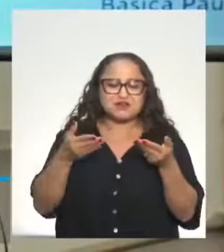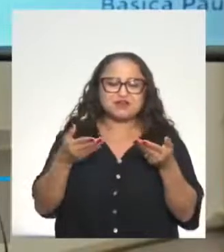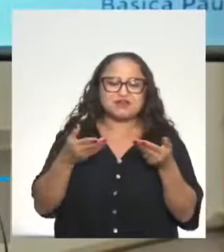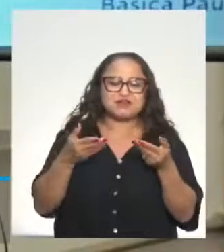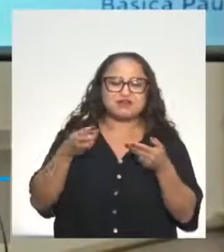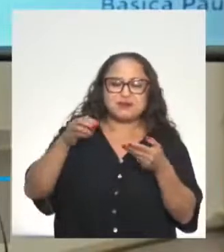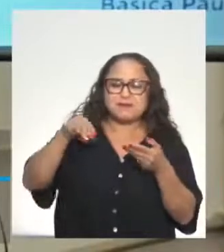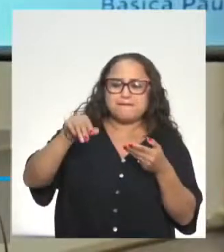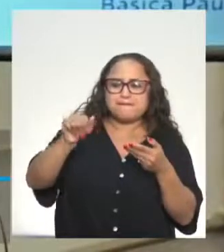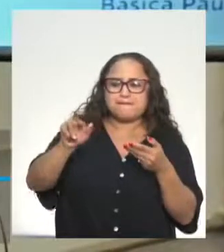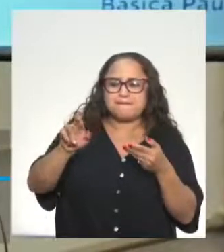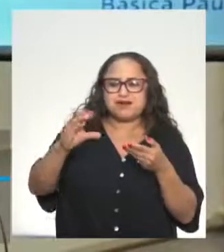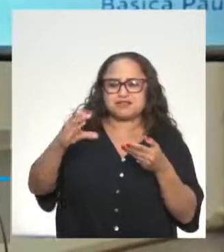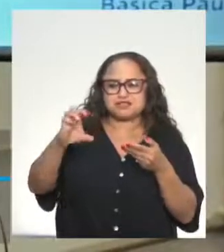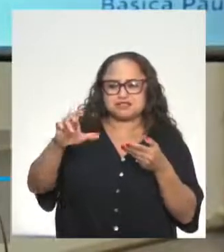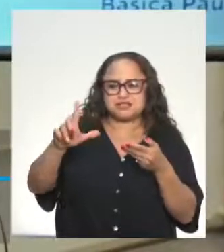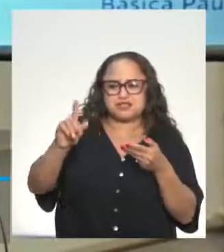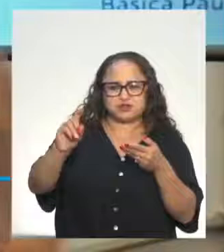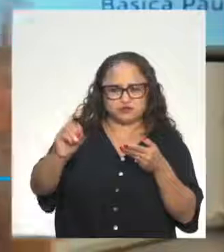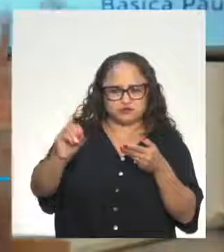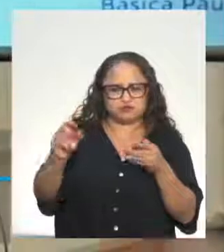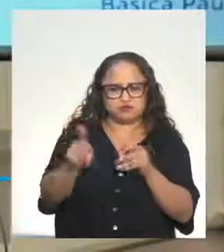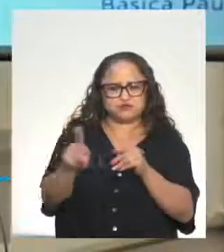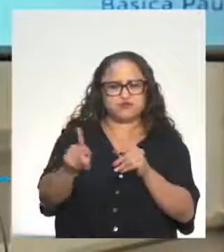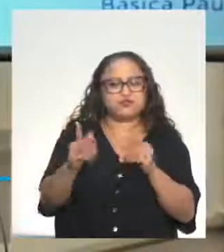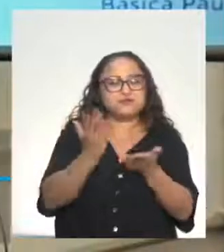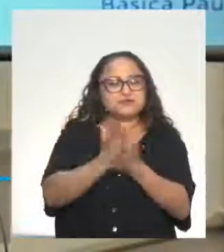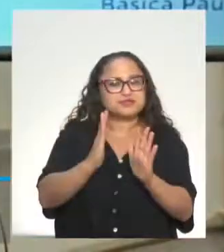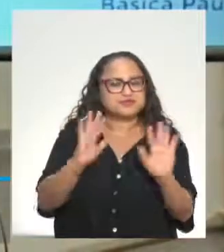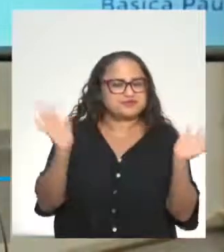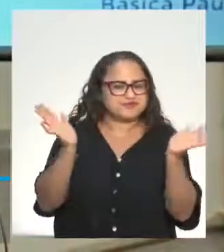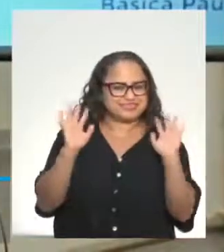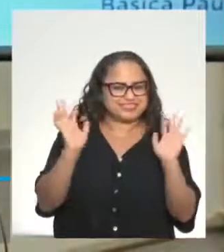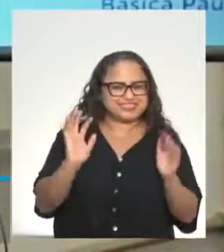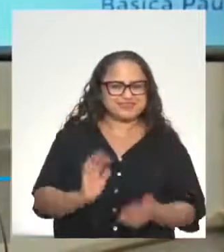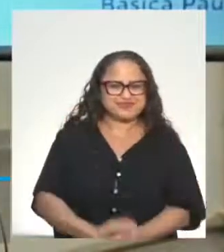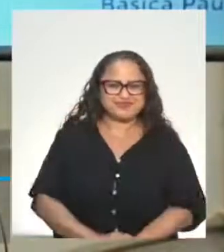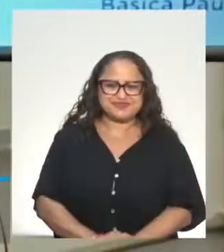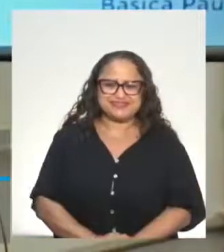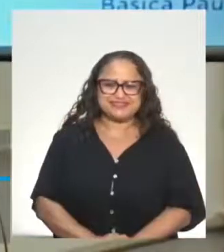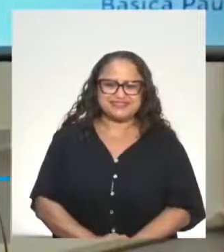palavra para o professor Marcelo para poder fazer um encerramento. Até a próxima.